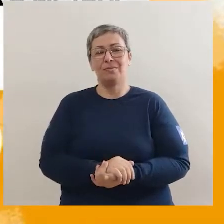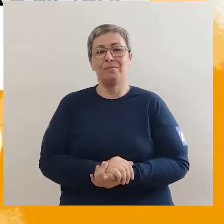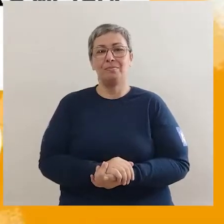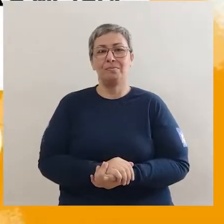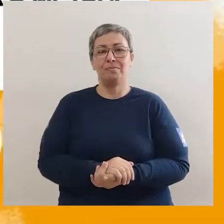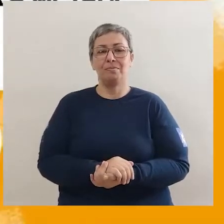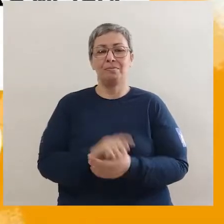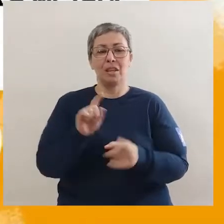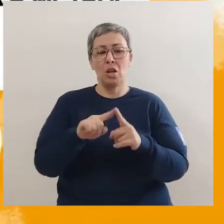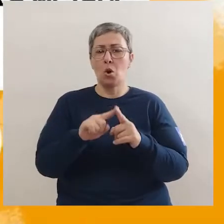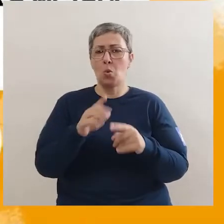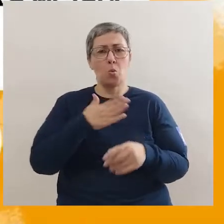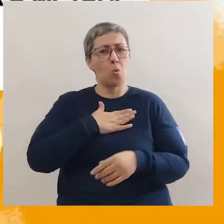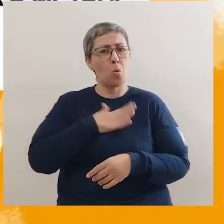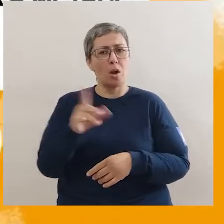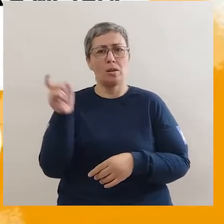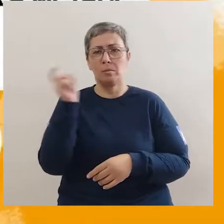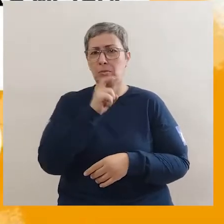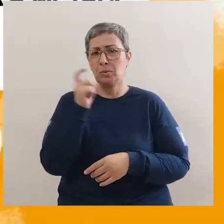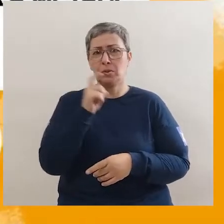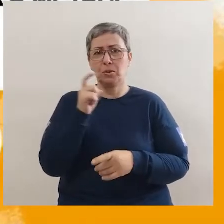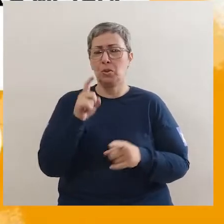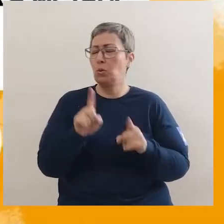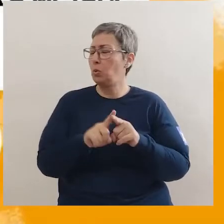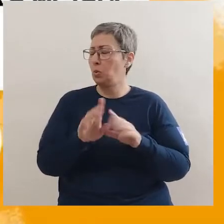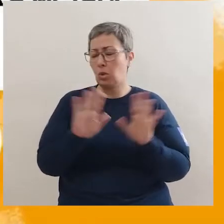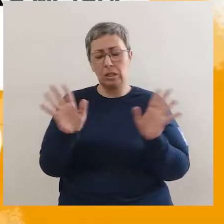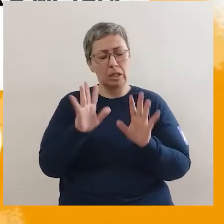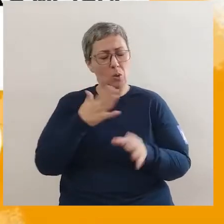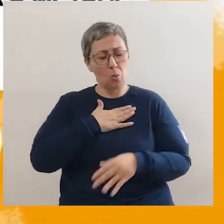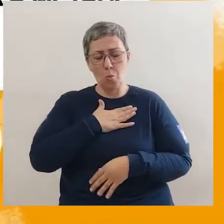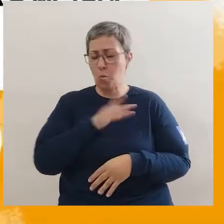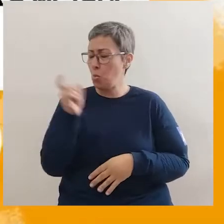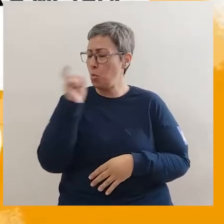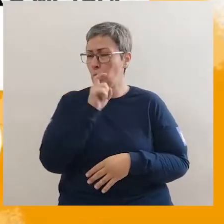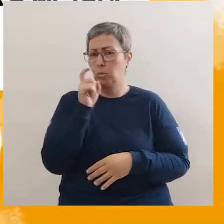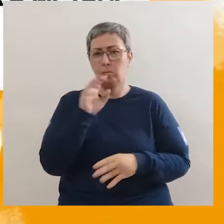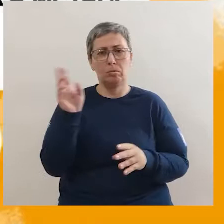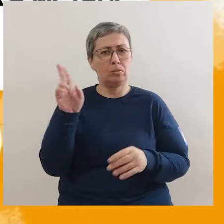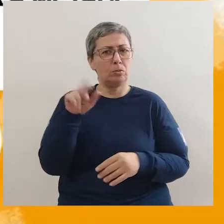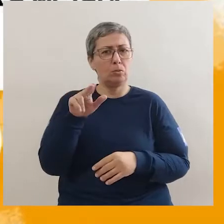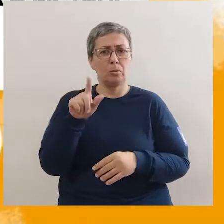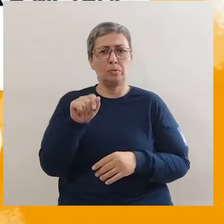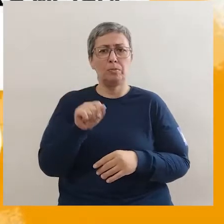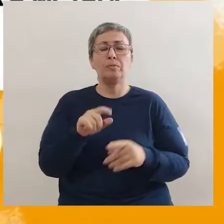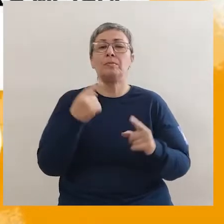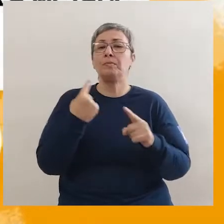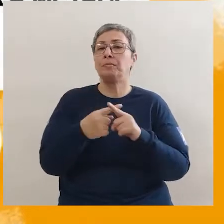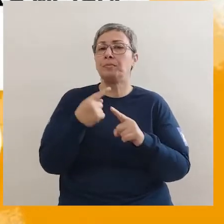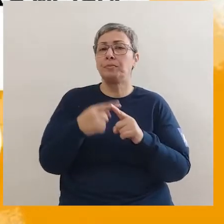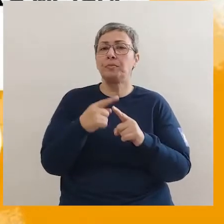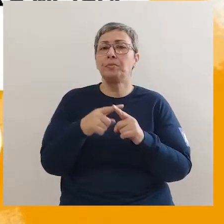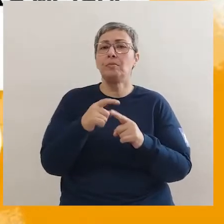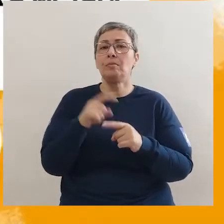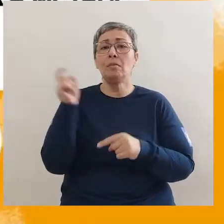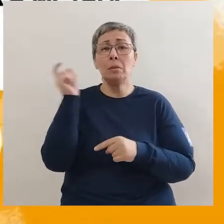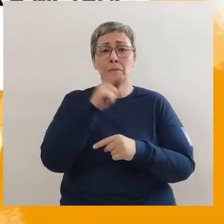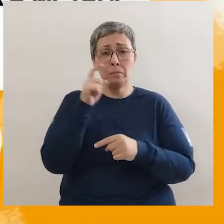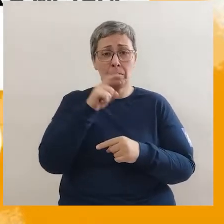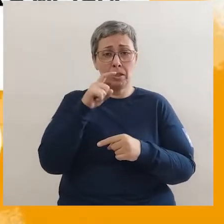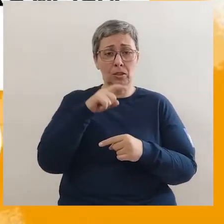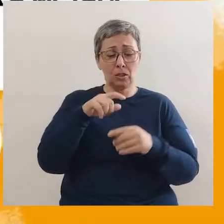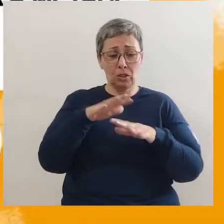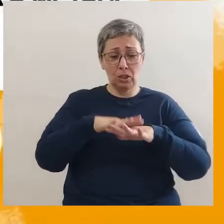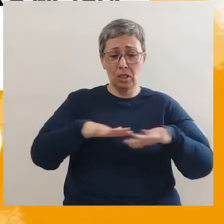Eu não gosto de mentira, não gosto de mentir, não. Porque quem mente na terra, do